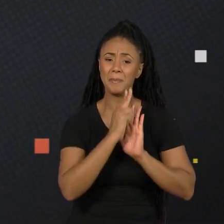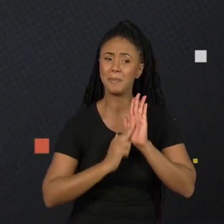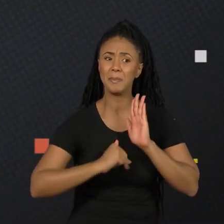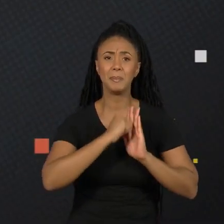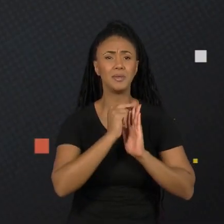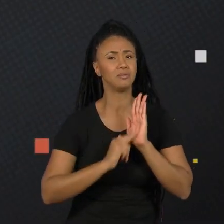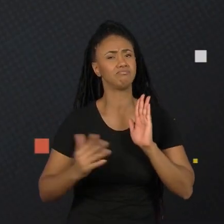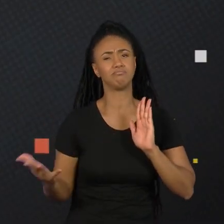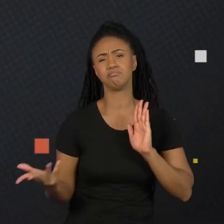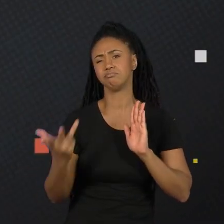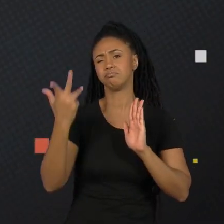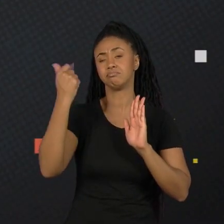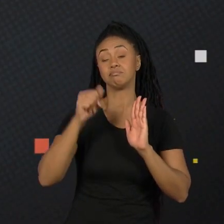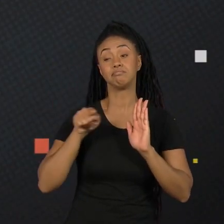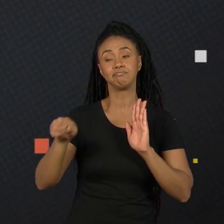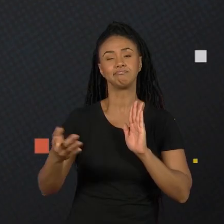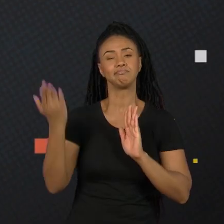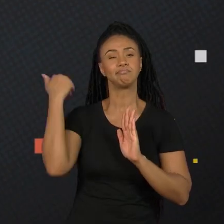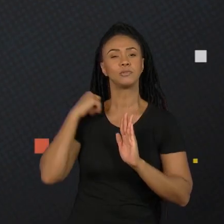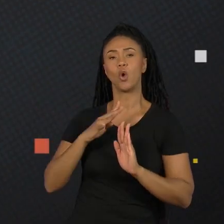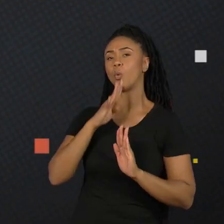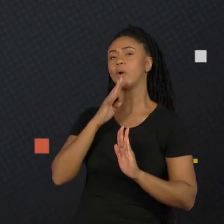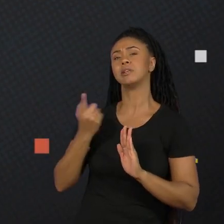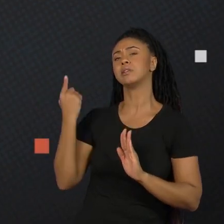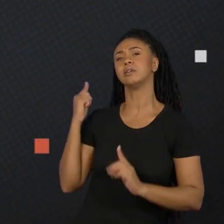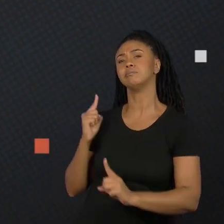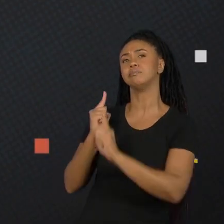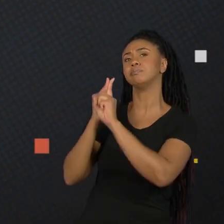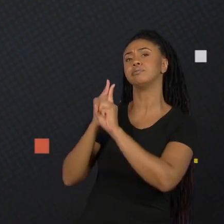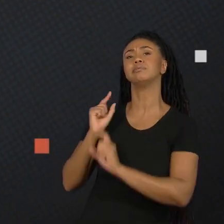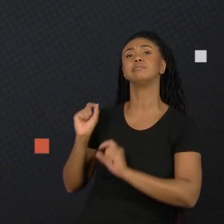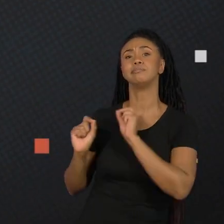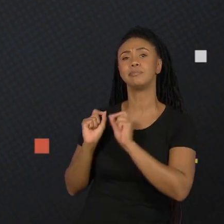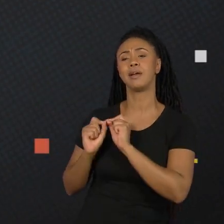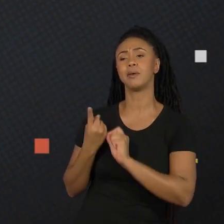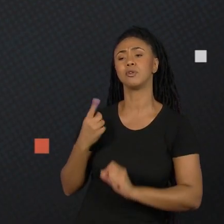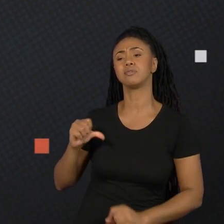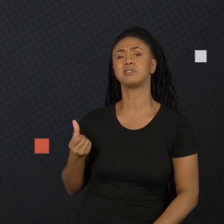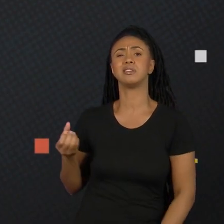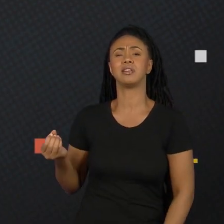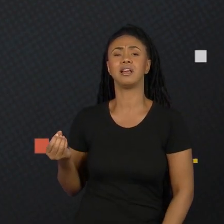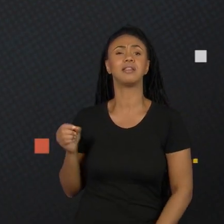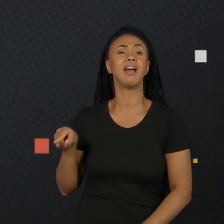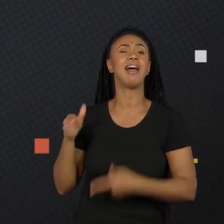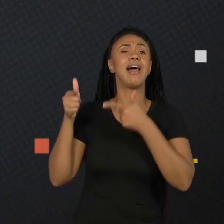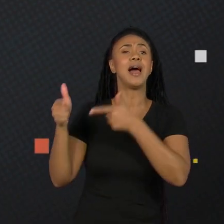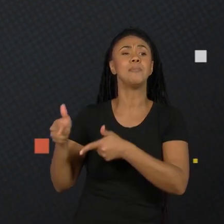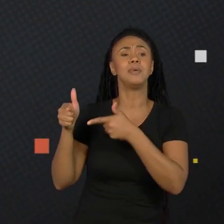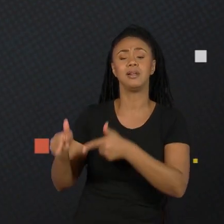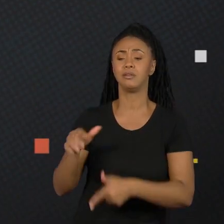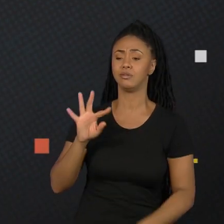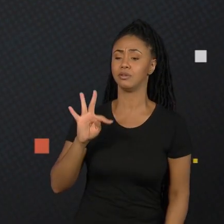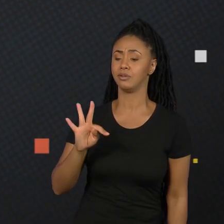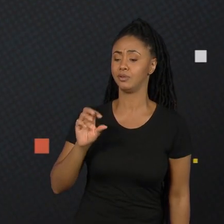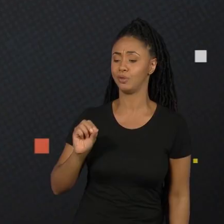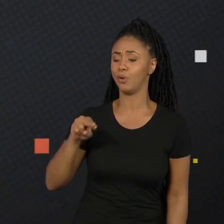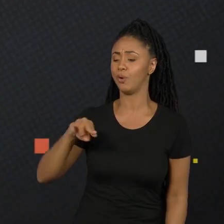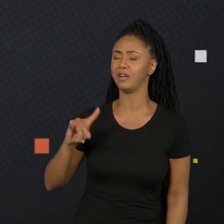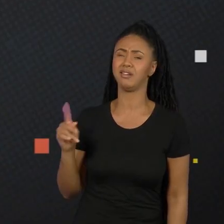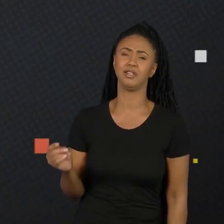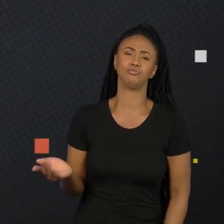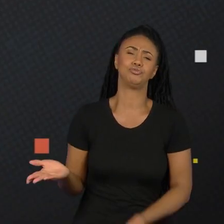ele desde os anos 60, quando ele se chamava Toninho Petkov, era um garotão